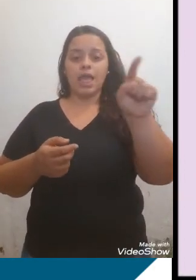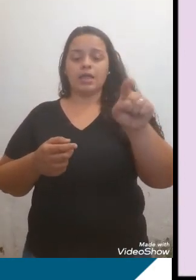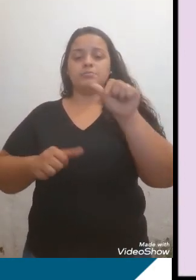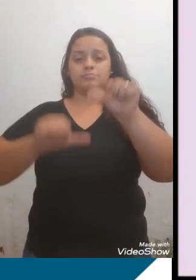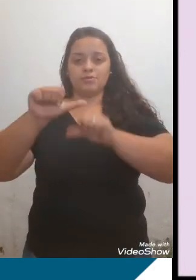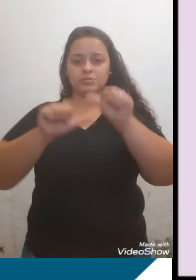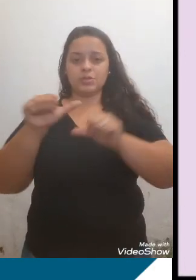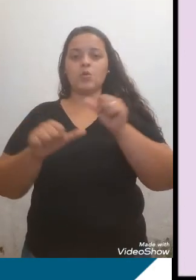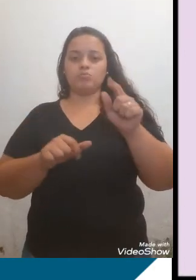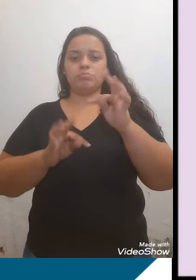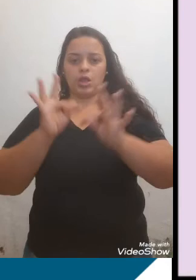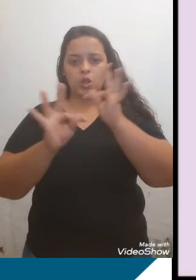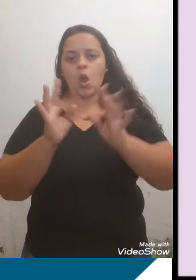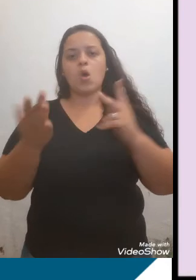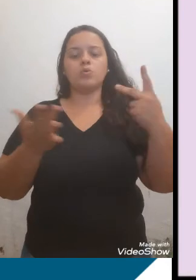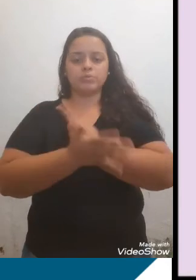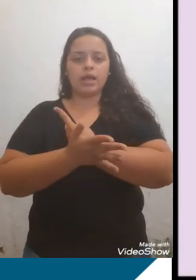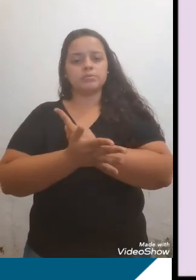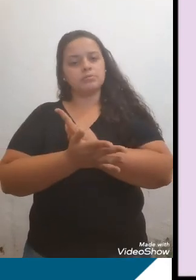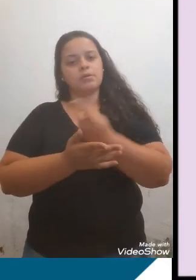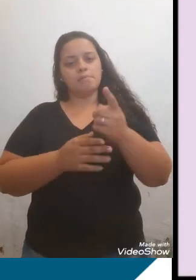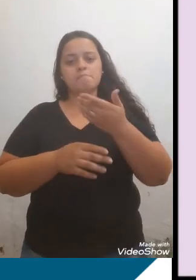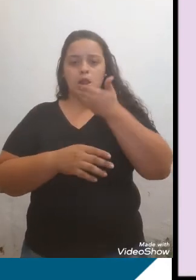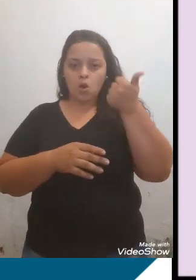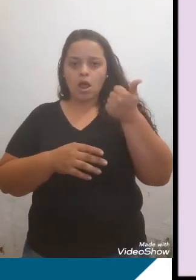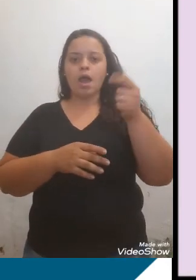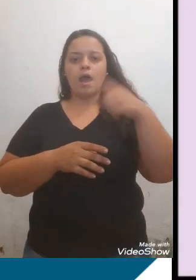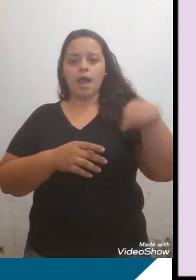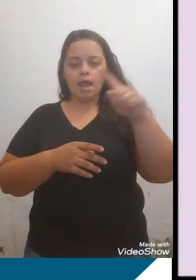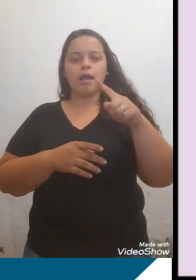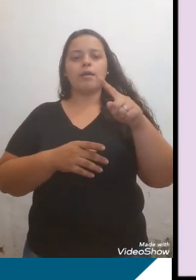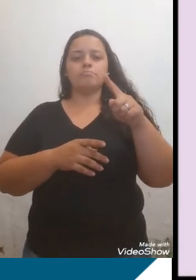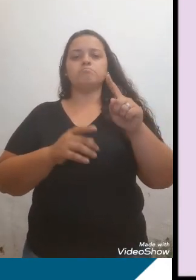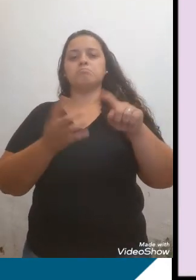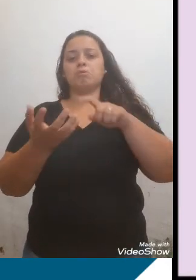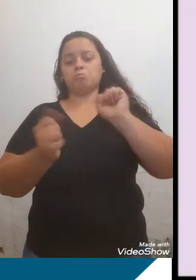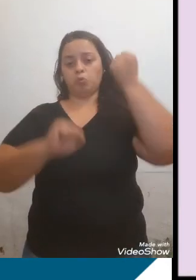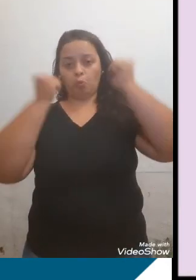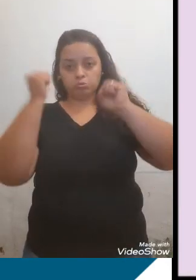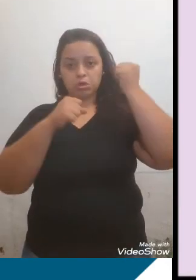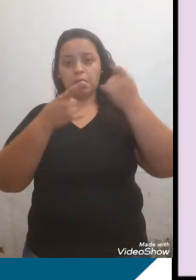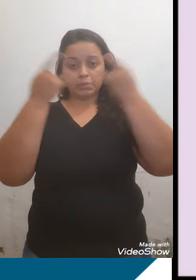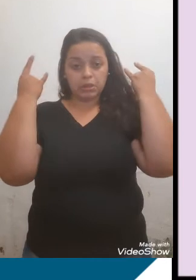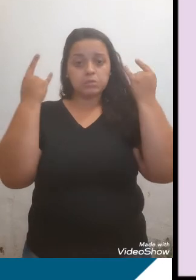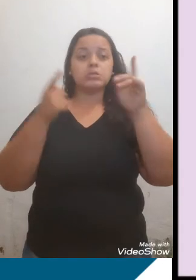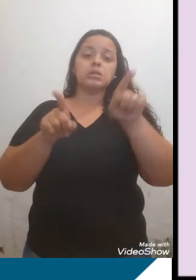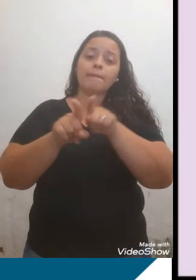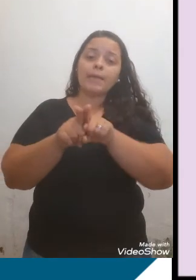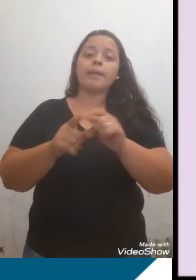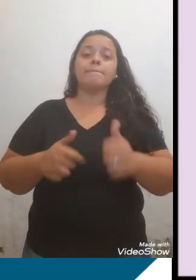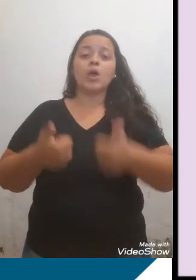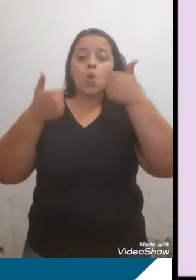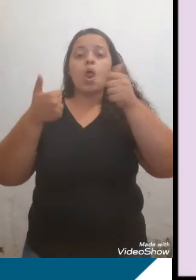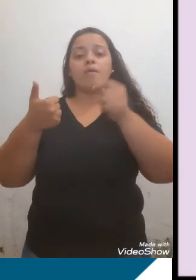inovações tecnológicas elas acontecem tanto para melhorar a indústria capitalista, quanto para melhorar a qualidade de vida das